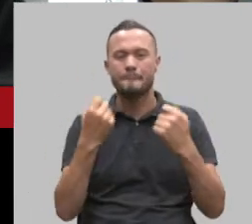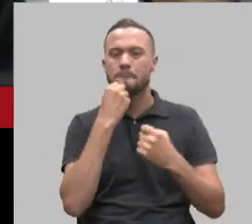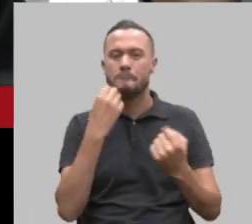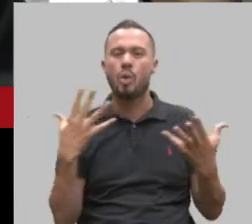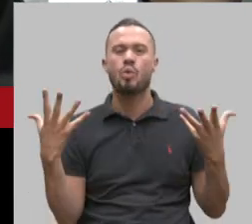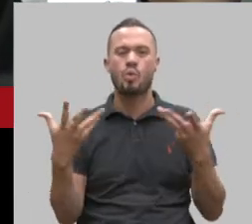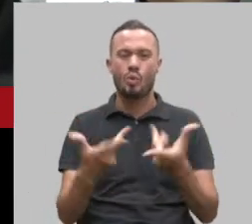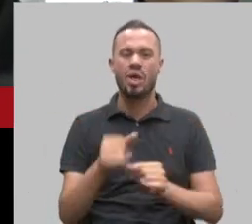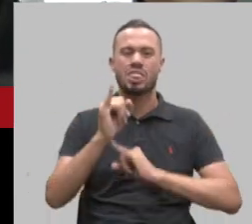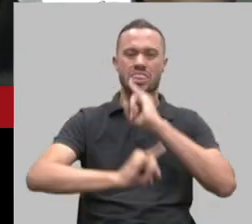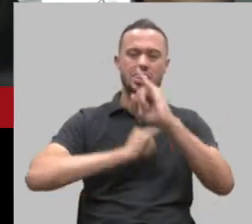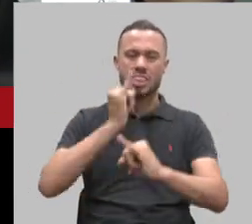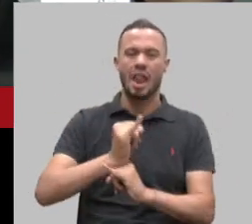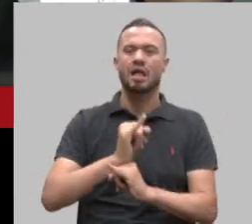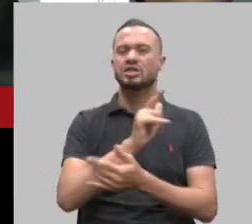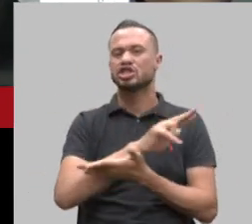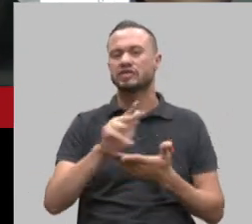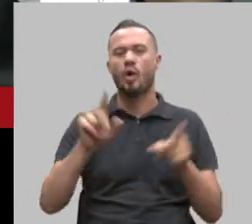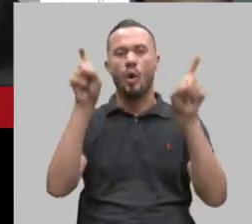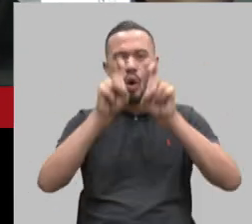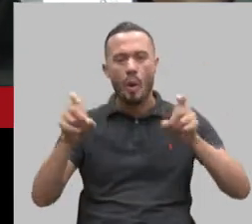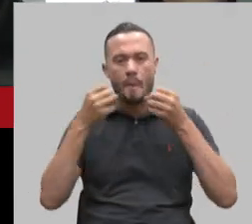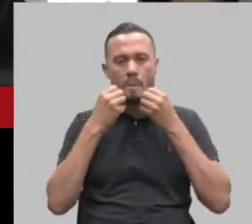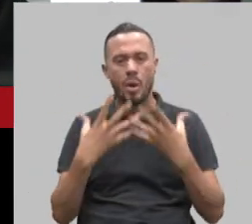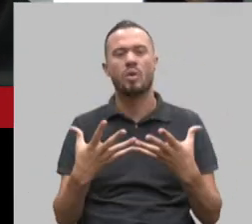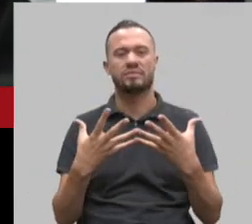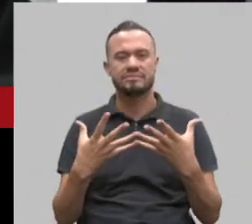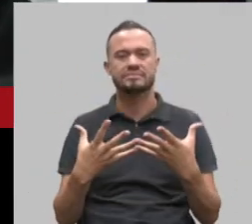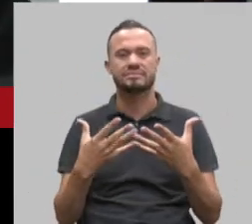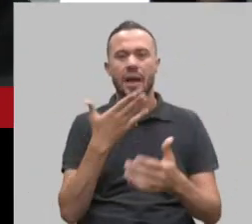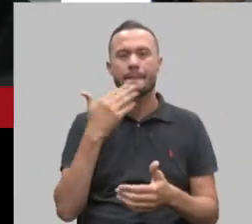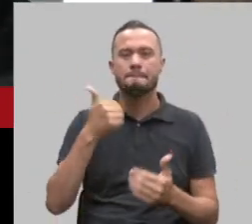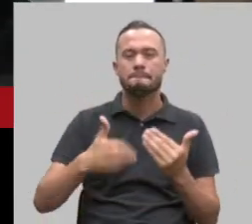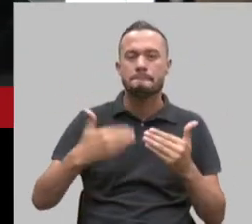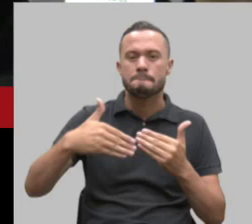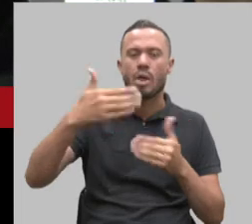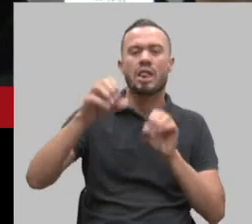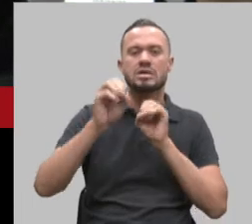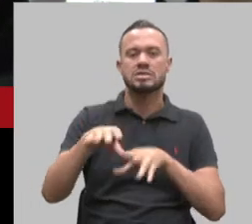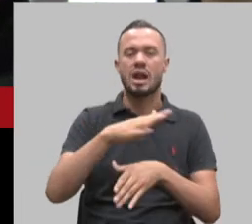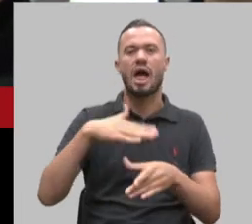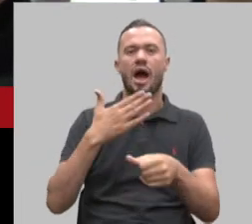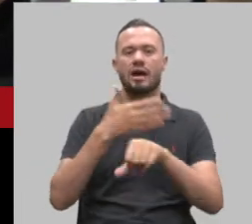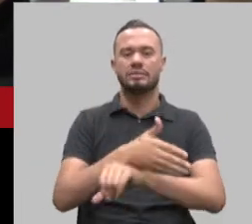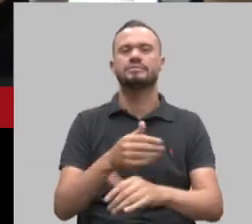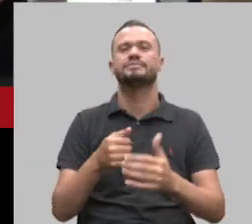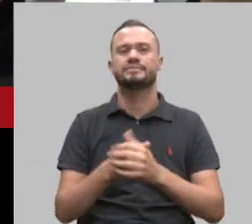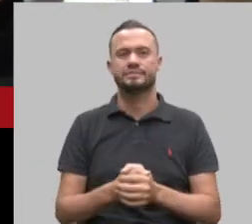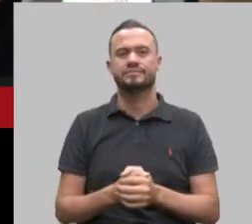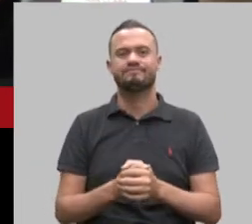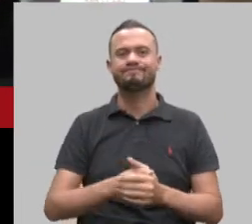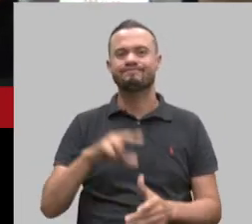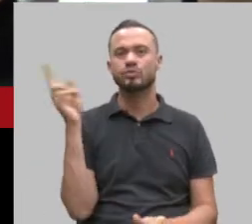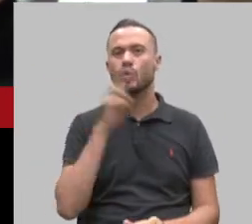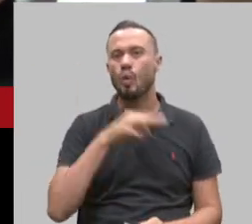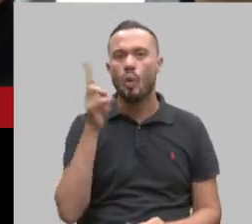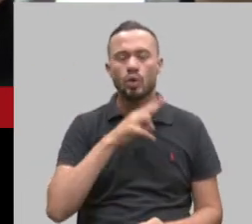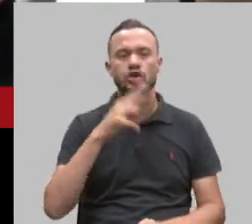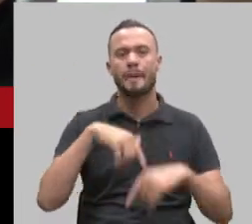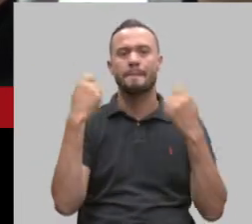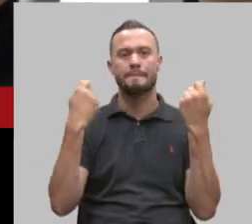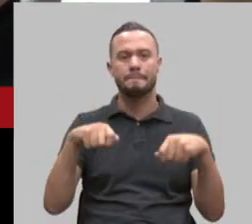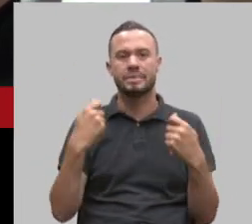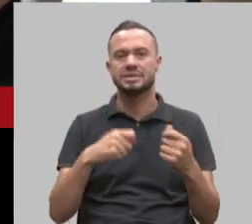internet e excelentes computadores e com isso melhorar o ensino e o seu acesso é é urgentemente precisamos debater